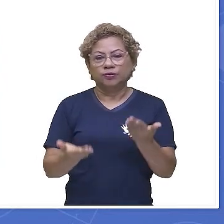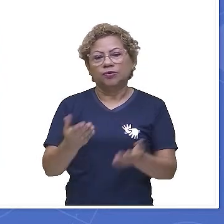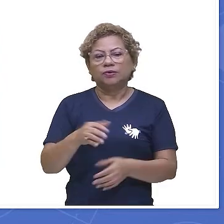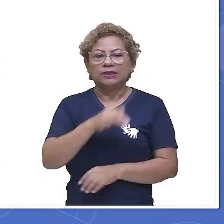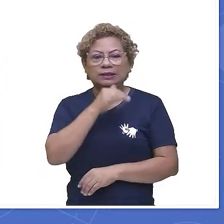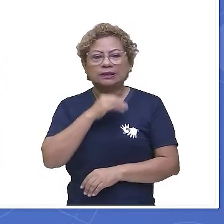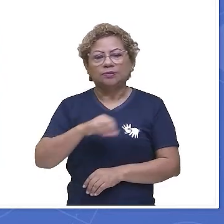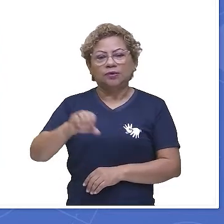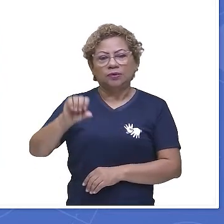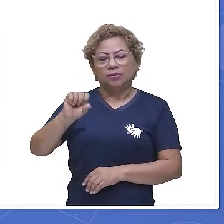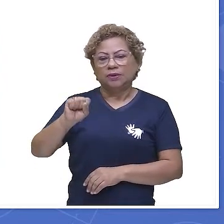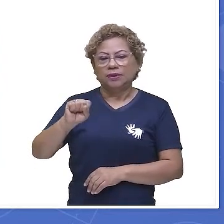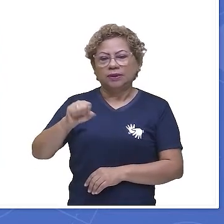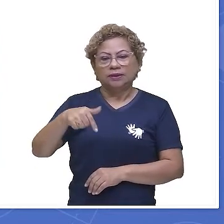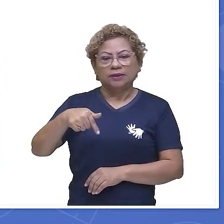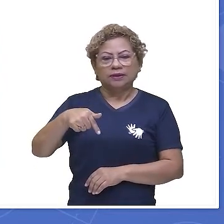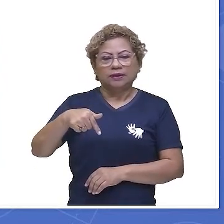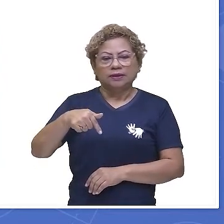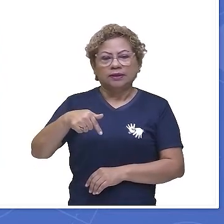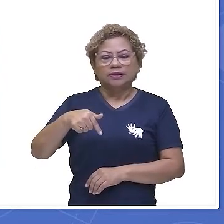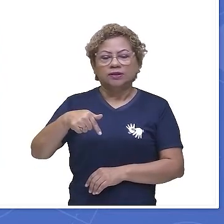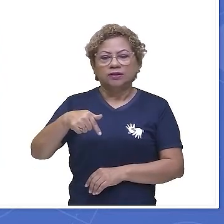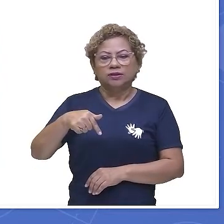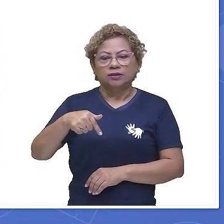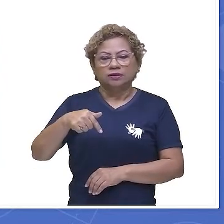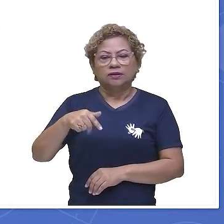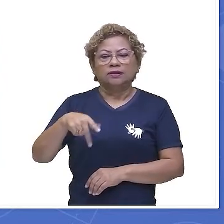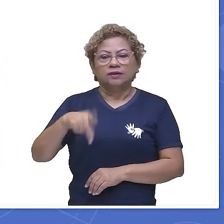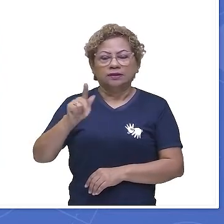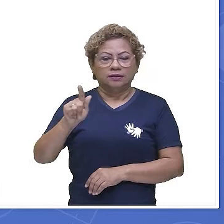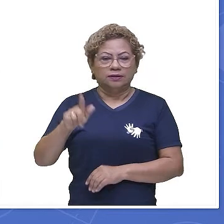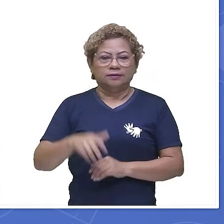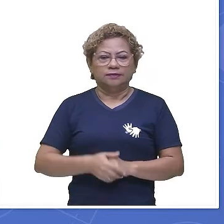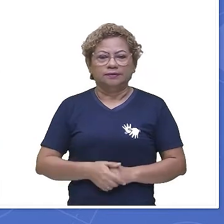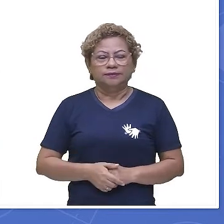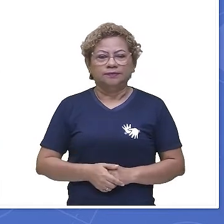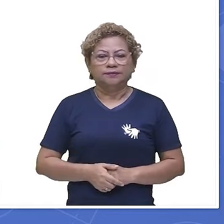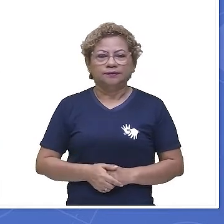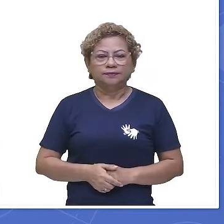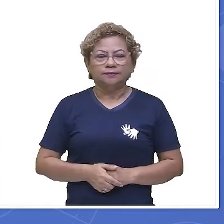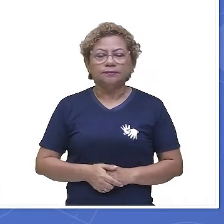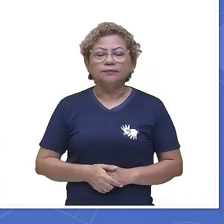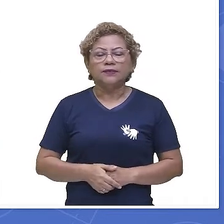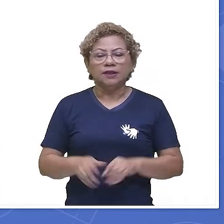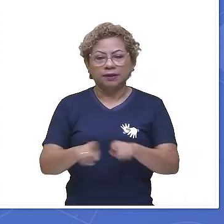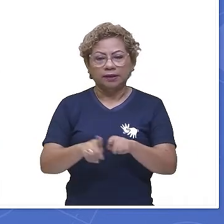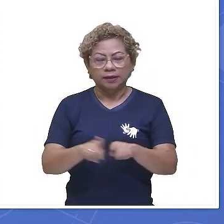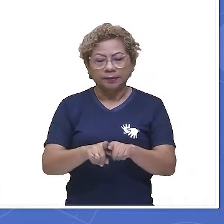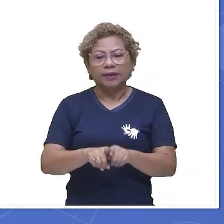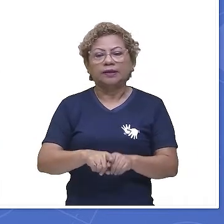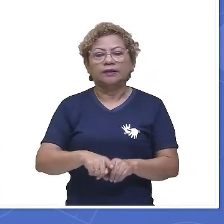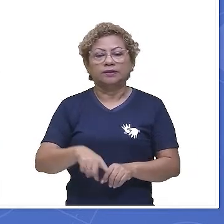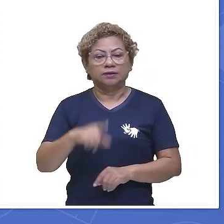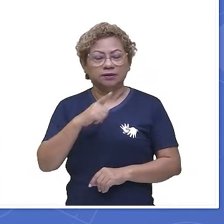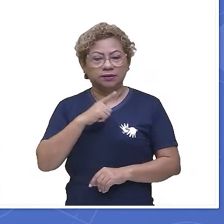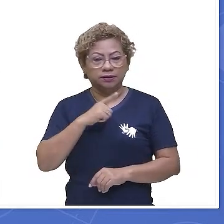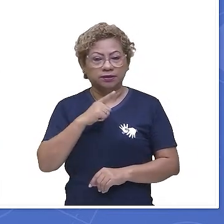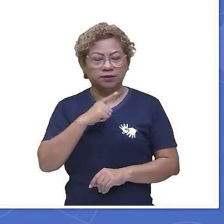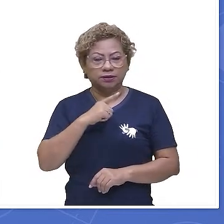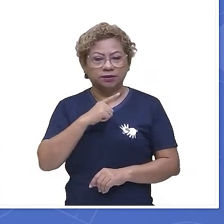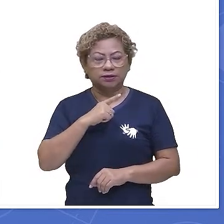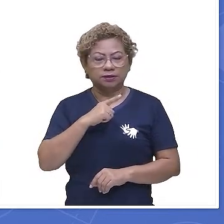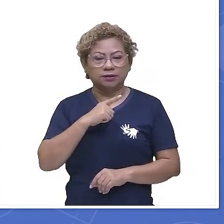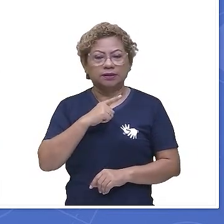quilos. E pronto, você compreendeu completamente a informação. Temos também a temperatura, é o exemplo de uma